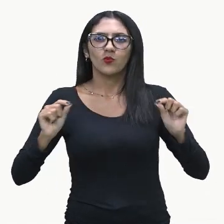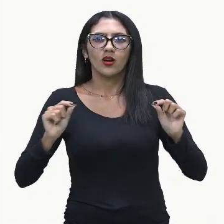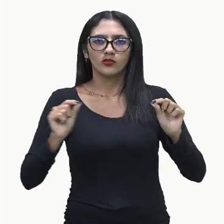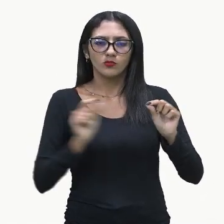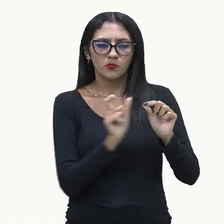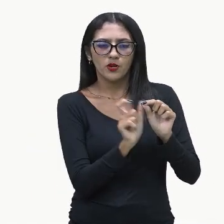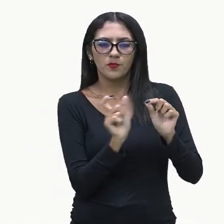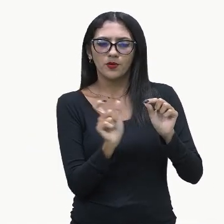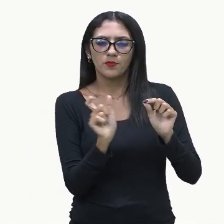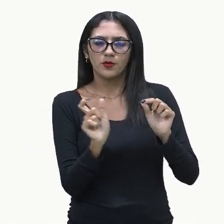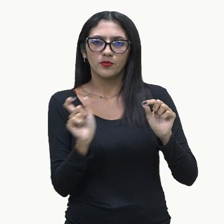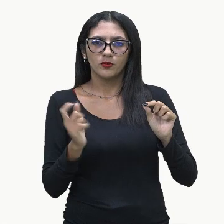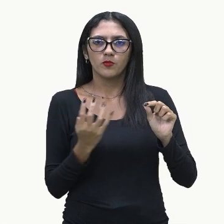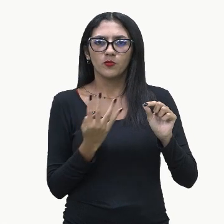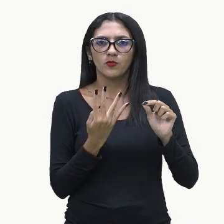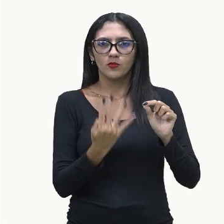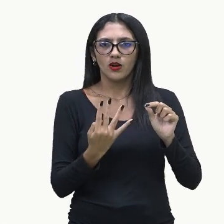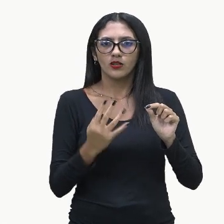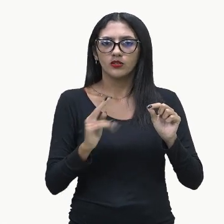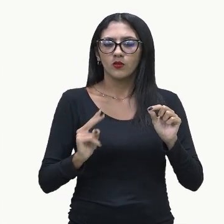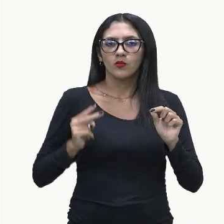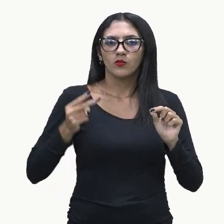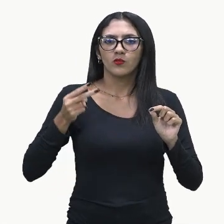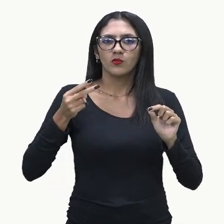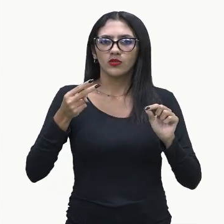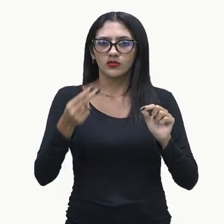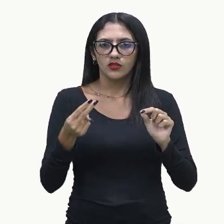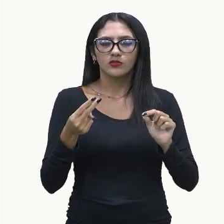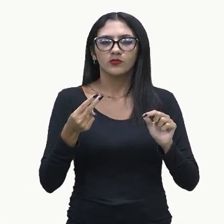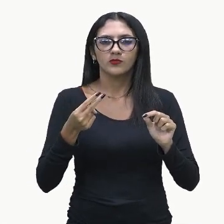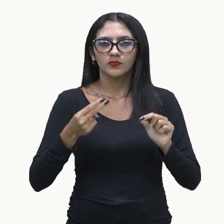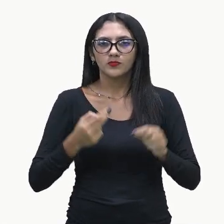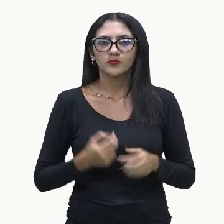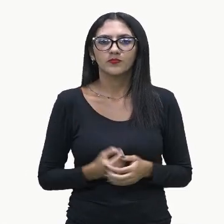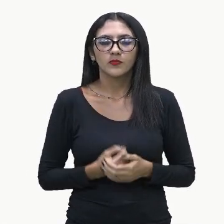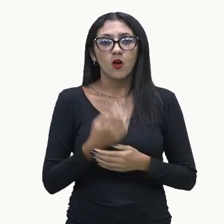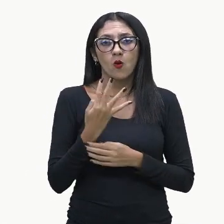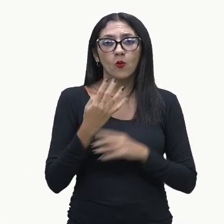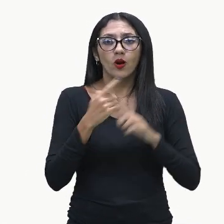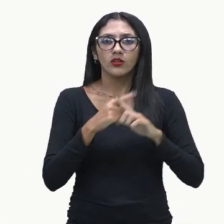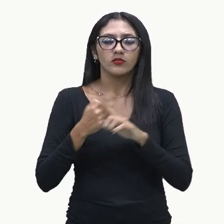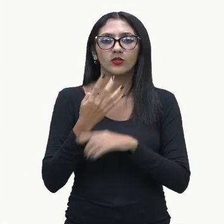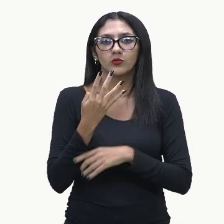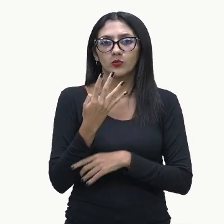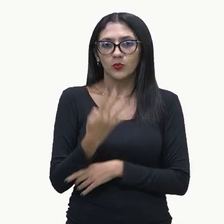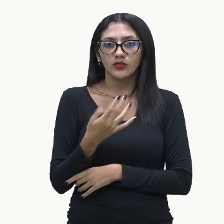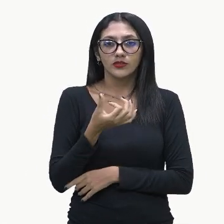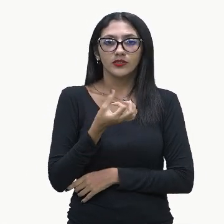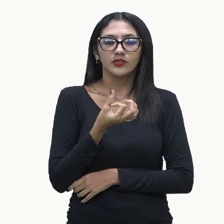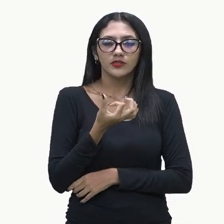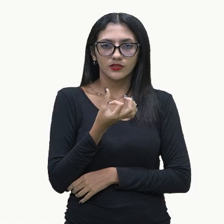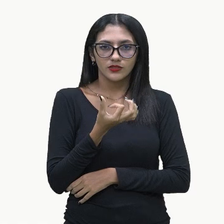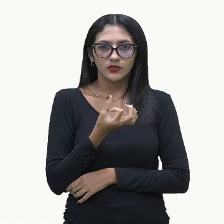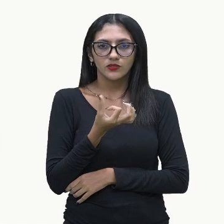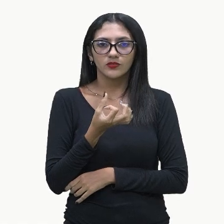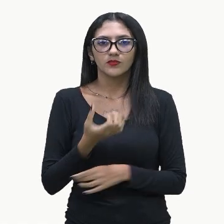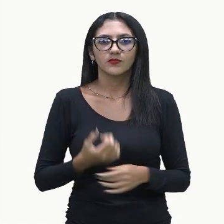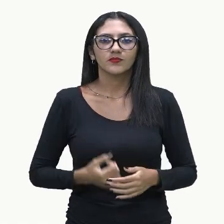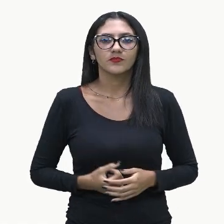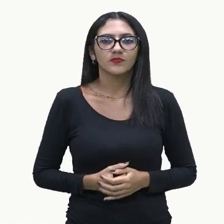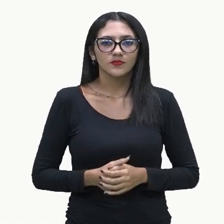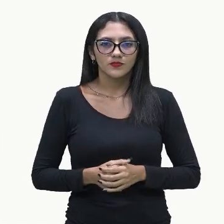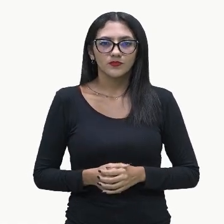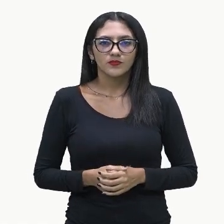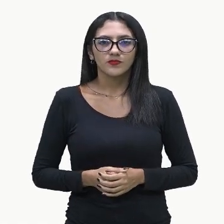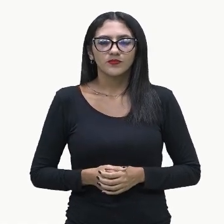pedaços. 4 ao quadrado é 4 vezes 4. 4 vezes 4 é 16.